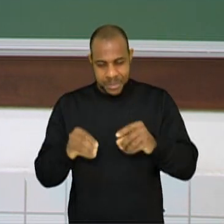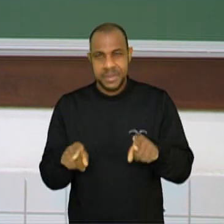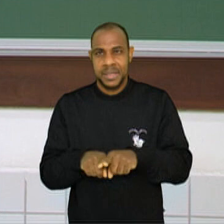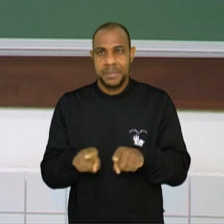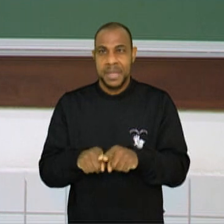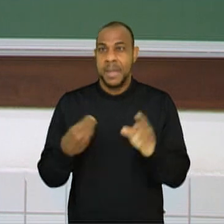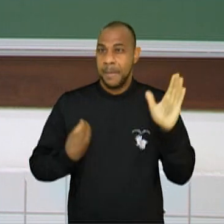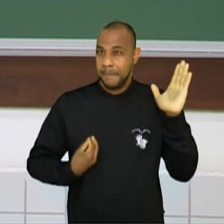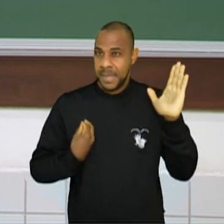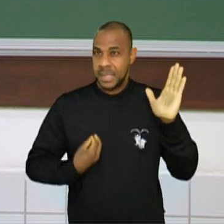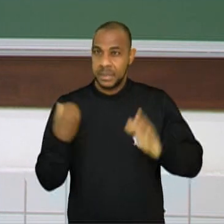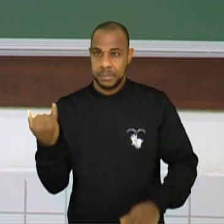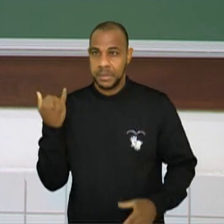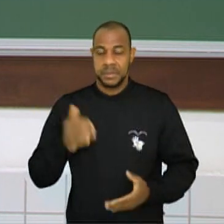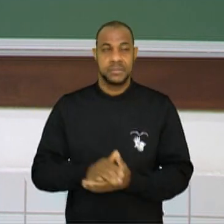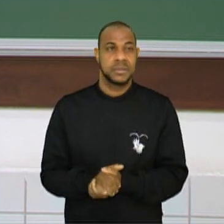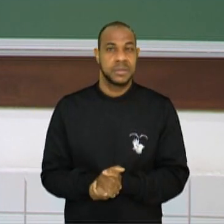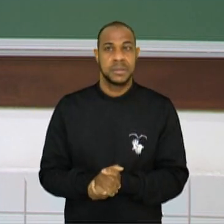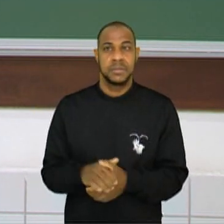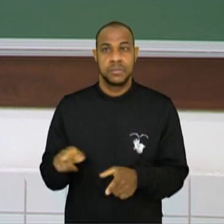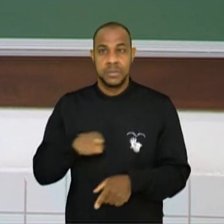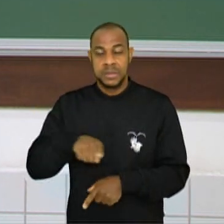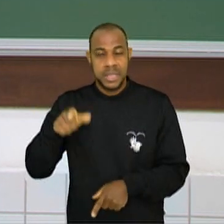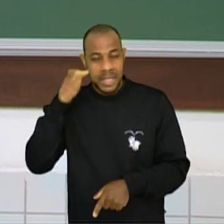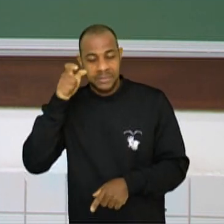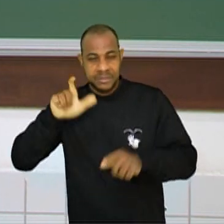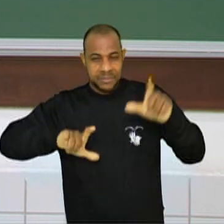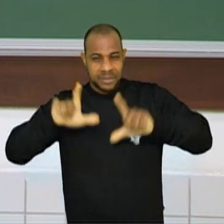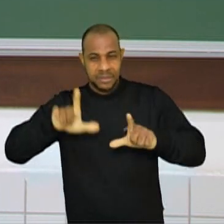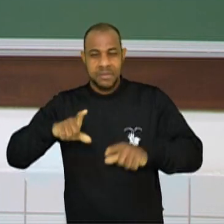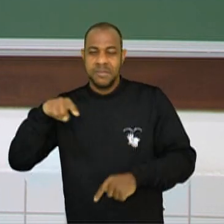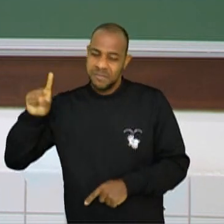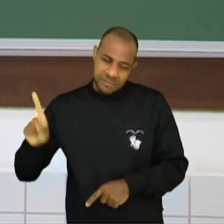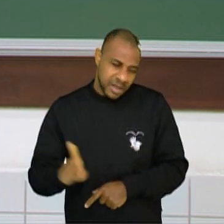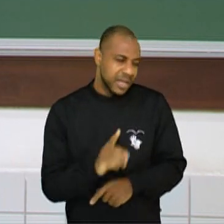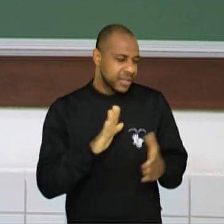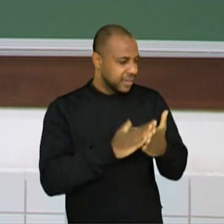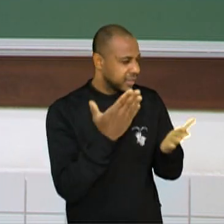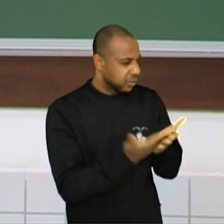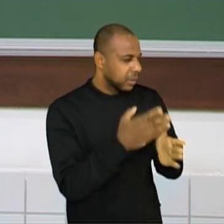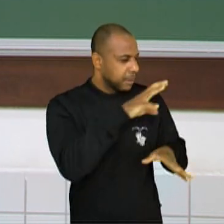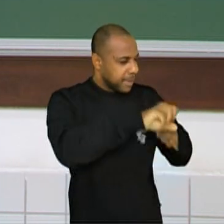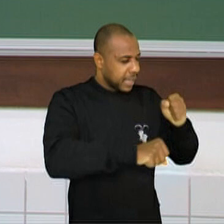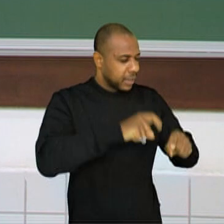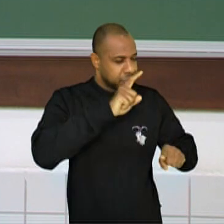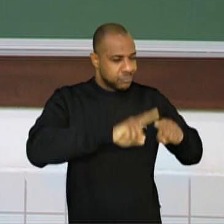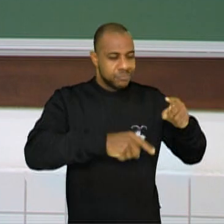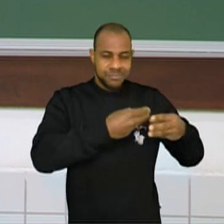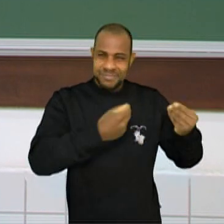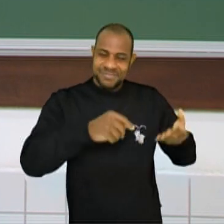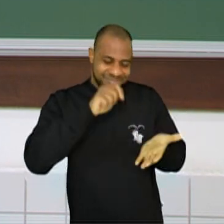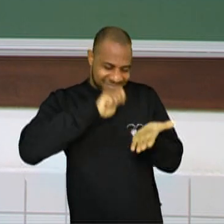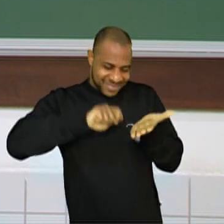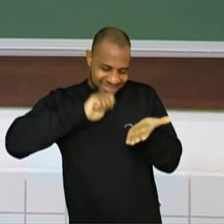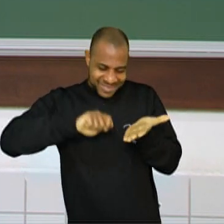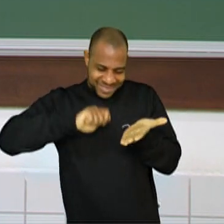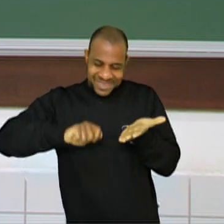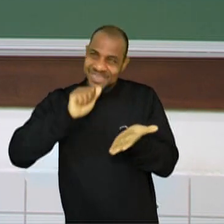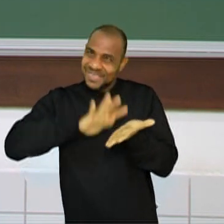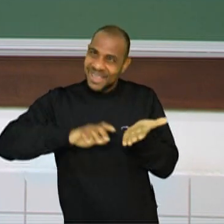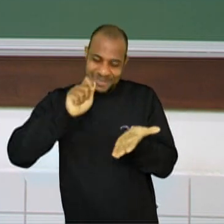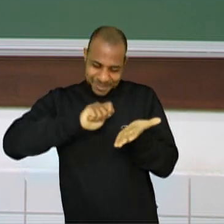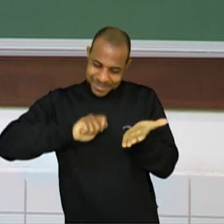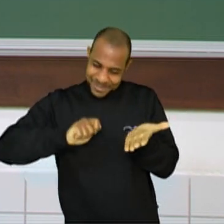presença. E se você assiste pela televisão, pegue na sua escola as atividades, as imprima, devolva lá na escola, leve lá no dia